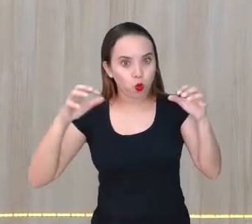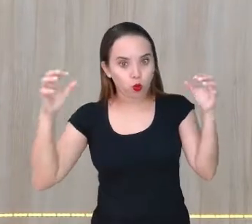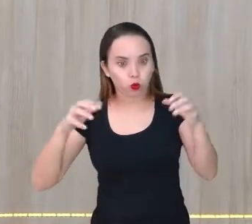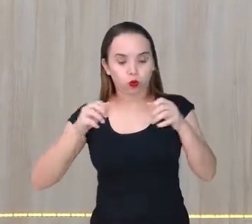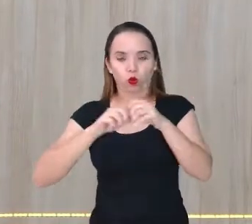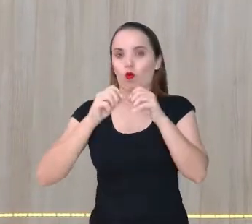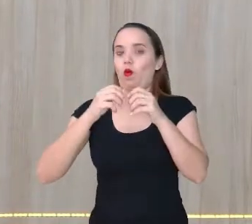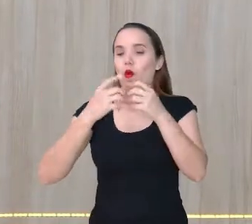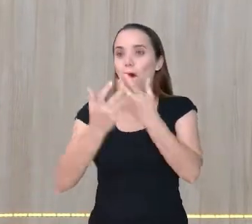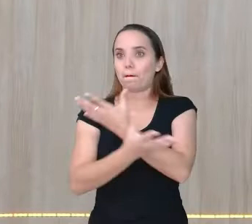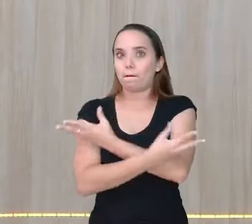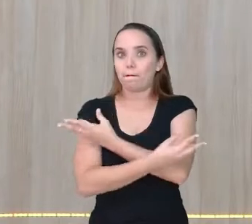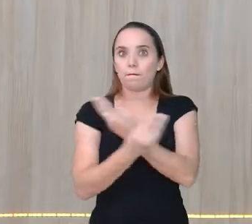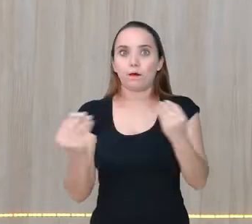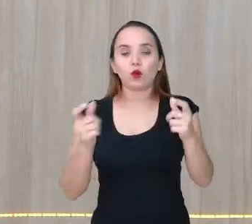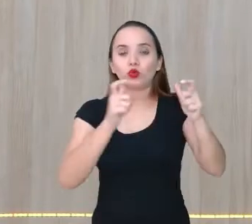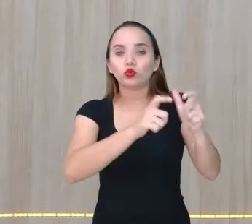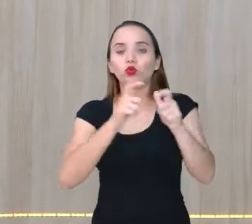muitas pessoas